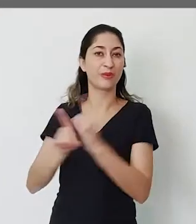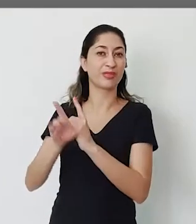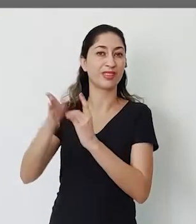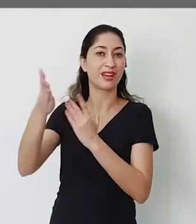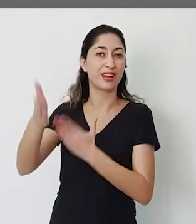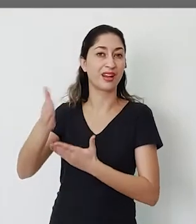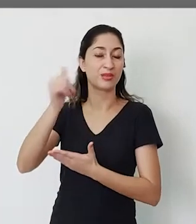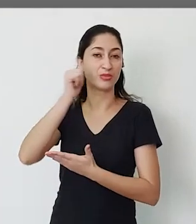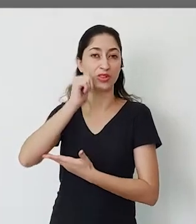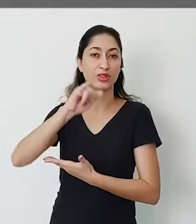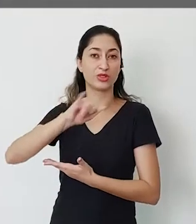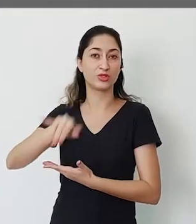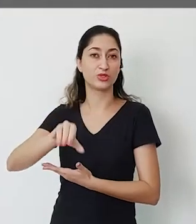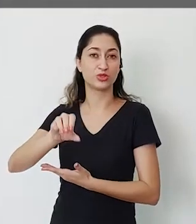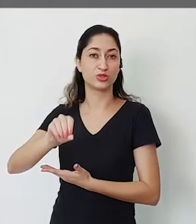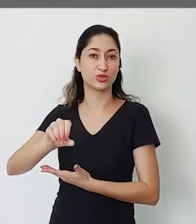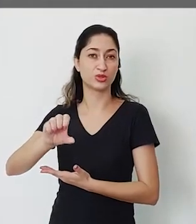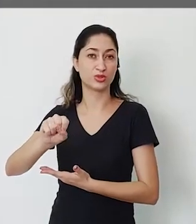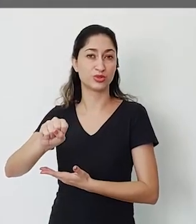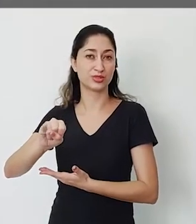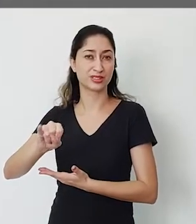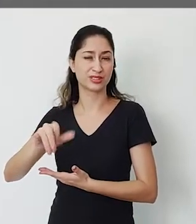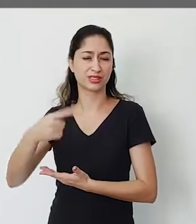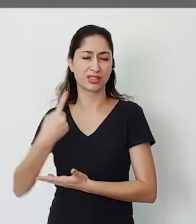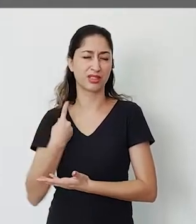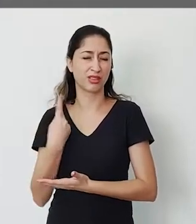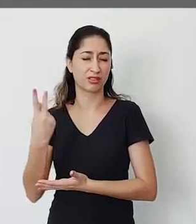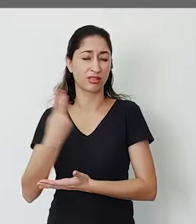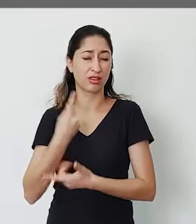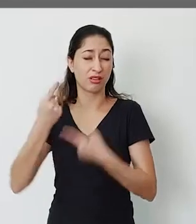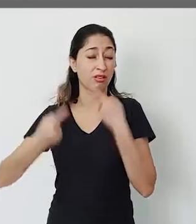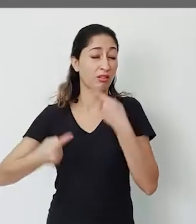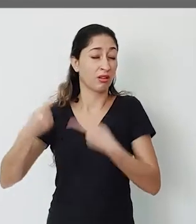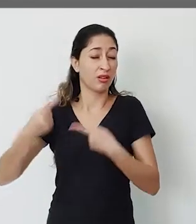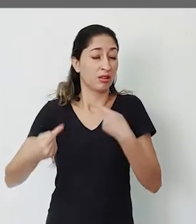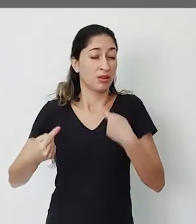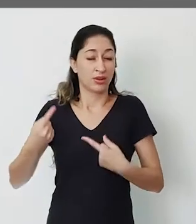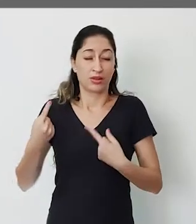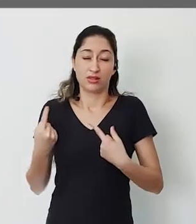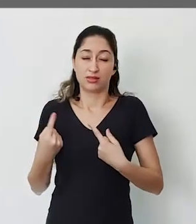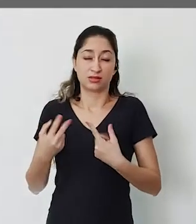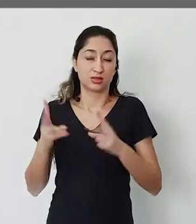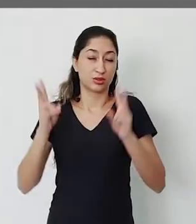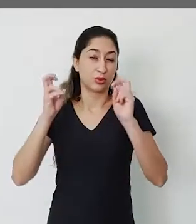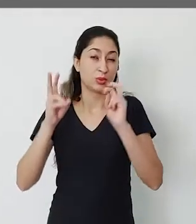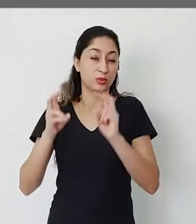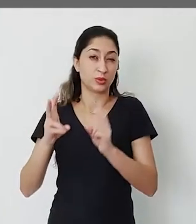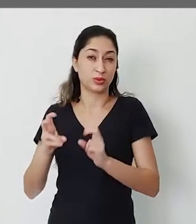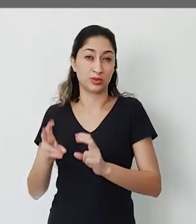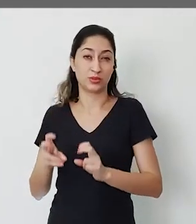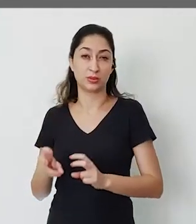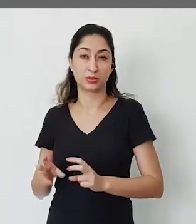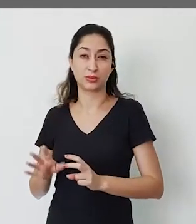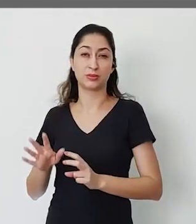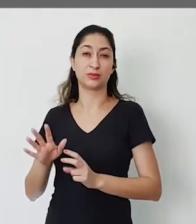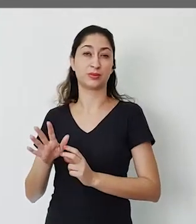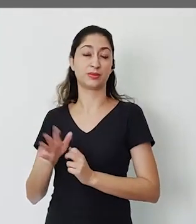todo. E já trabalha há algum tempo dialogando com a questão do